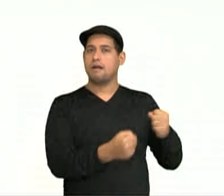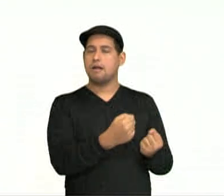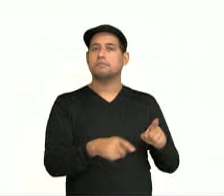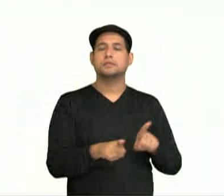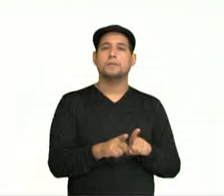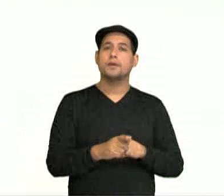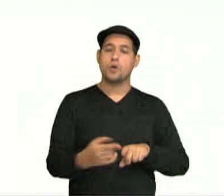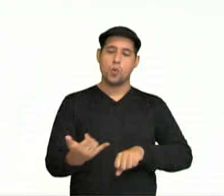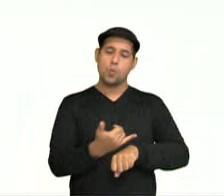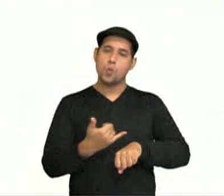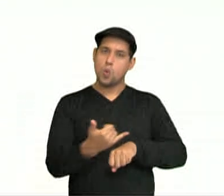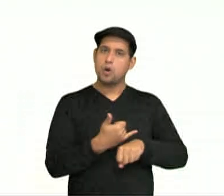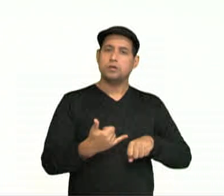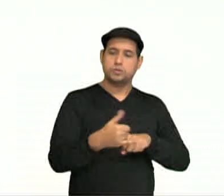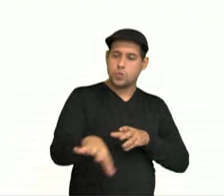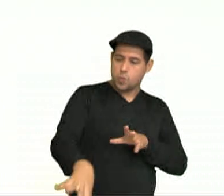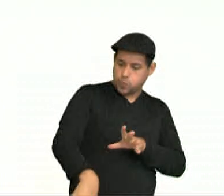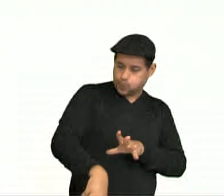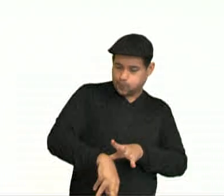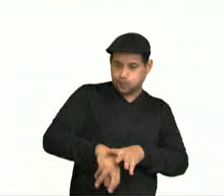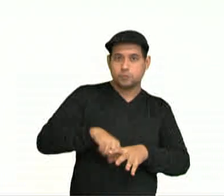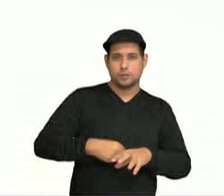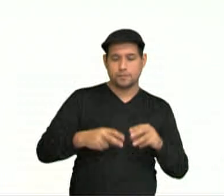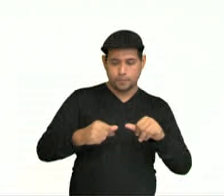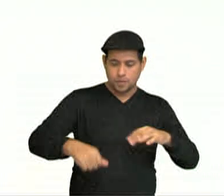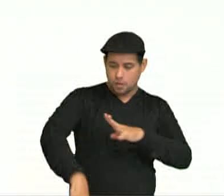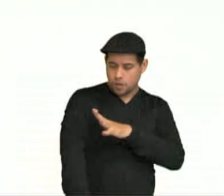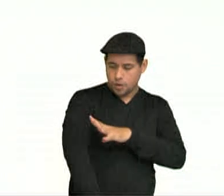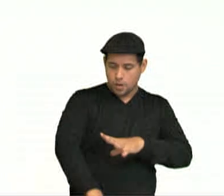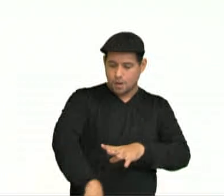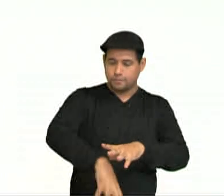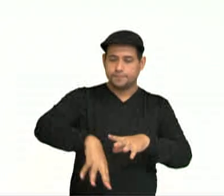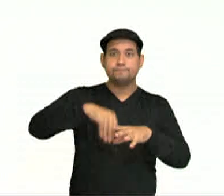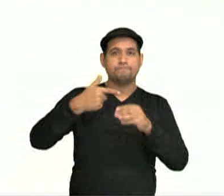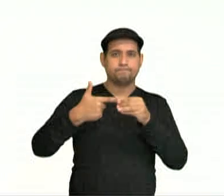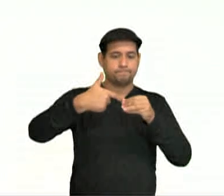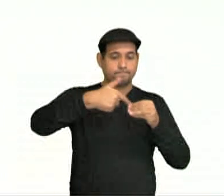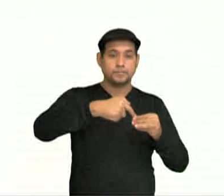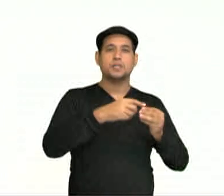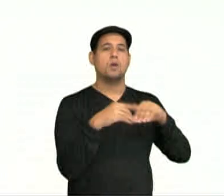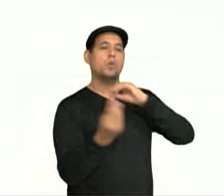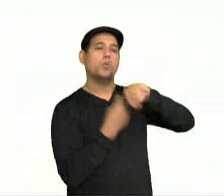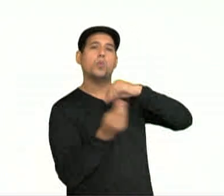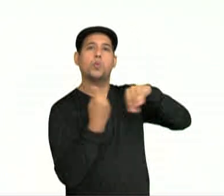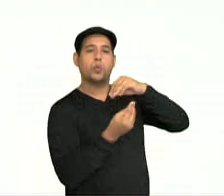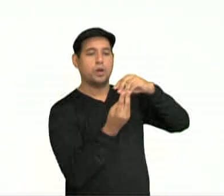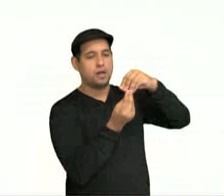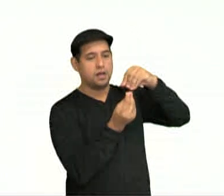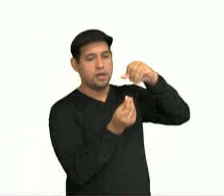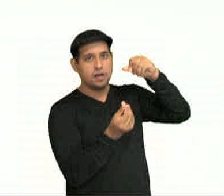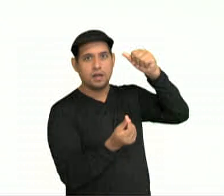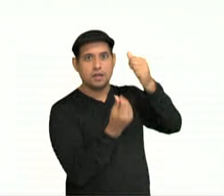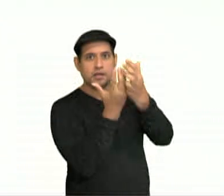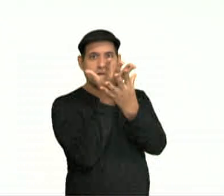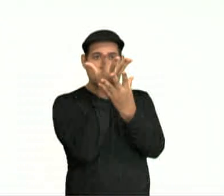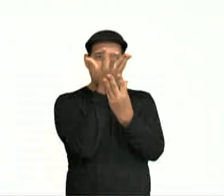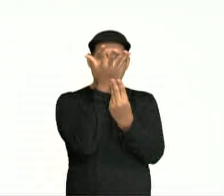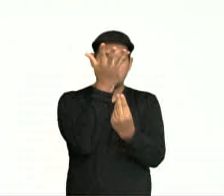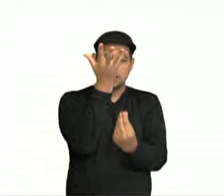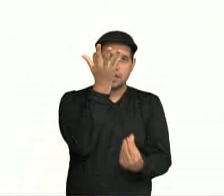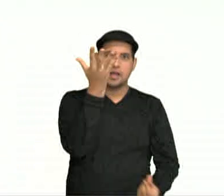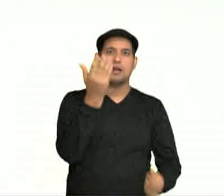óleo é retirado bruto da natureza e aí ele vai para uma refinaria que vai transformar isso